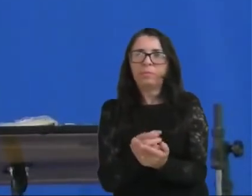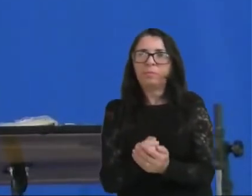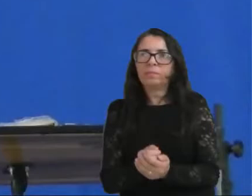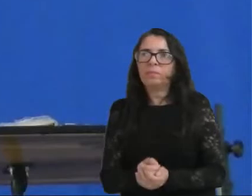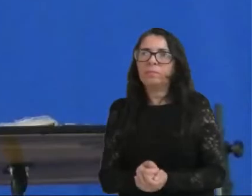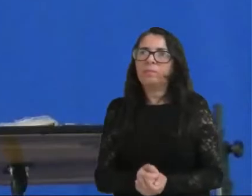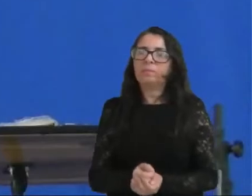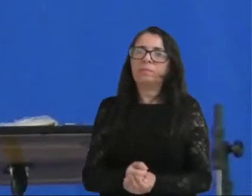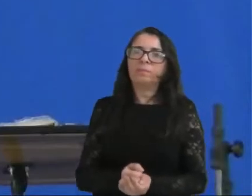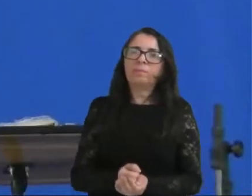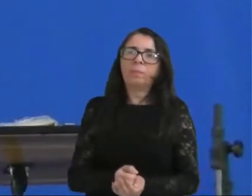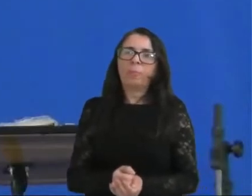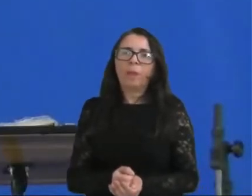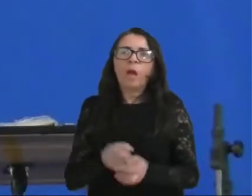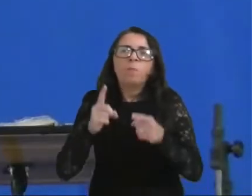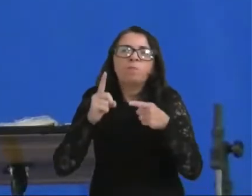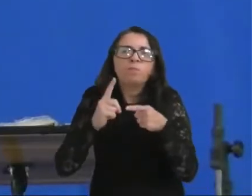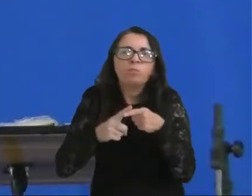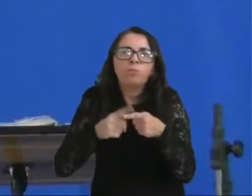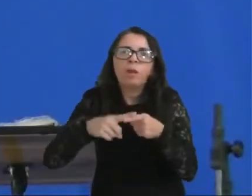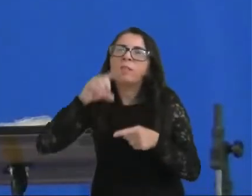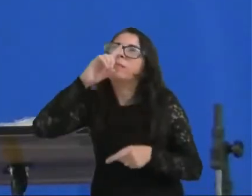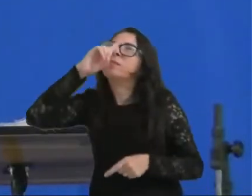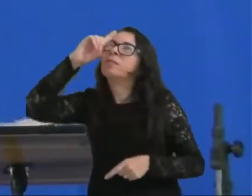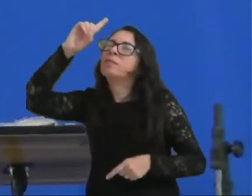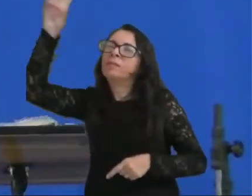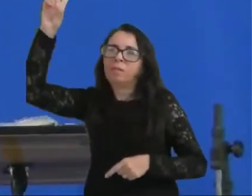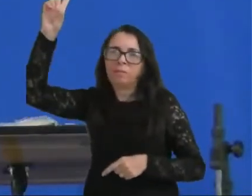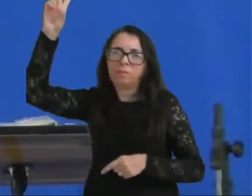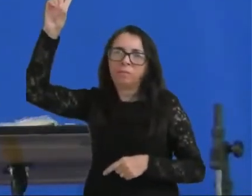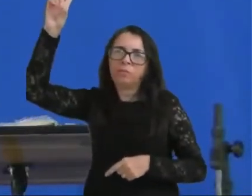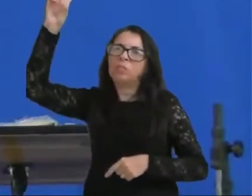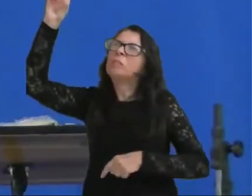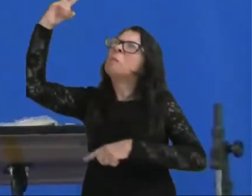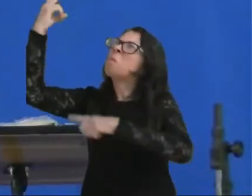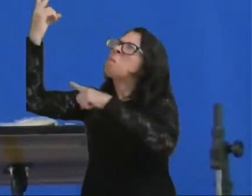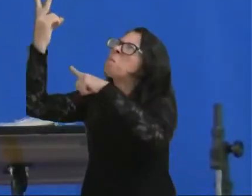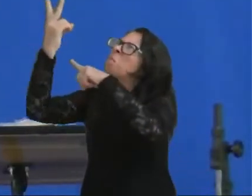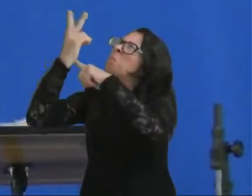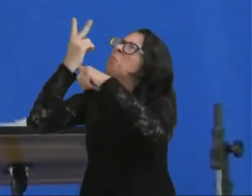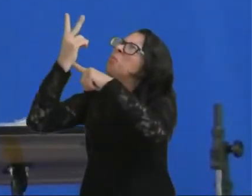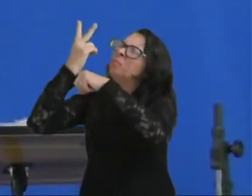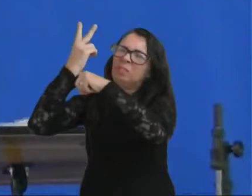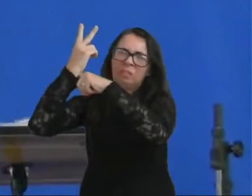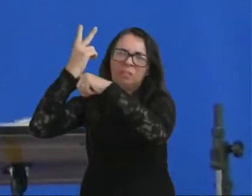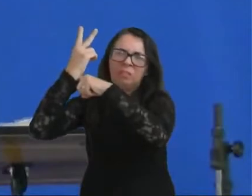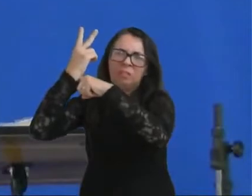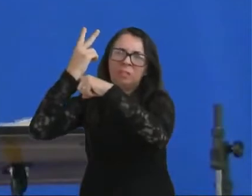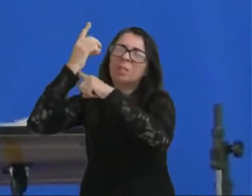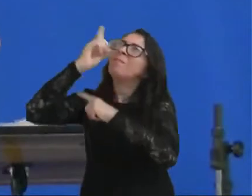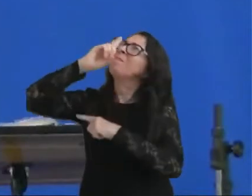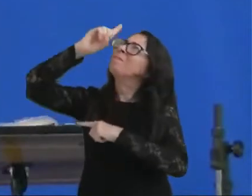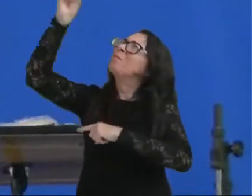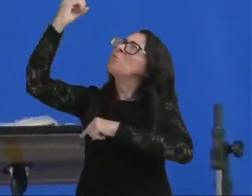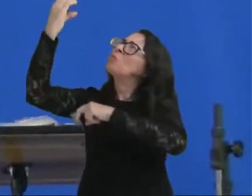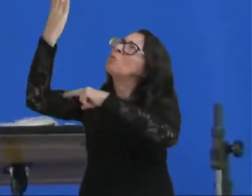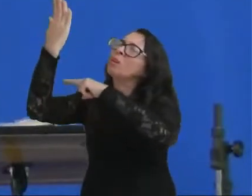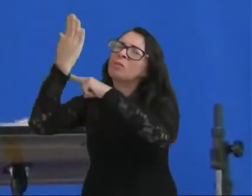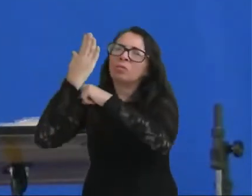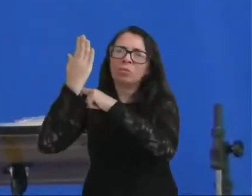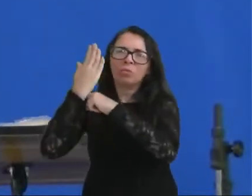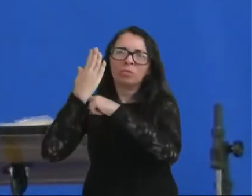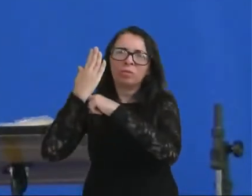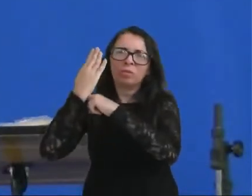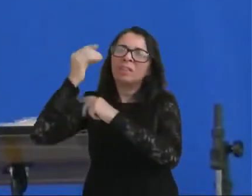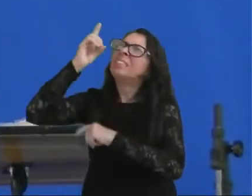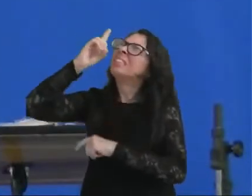está aqui agindo nas nossas vidas. Cremos num Deus que está num trono sentado, num trono de glória,